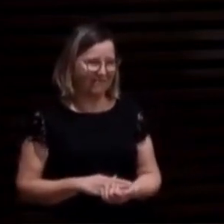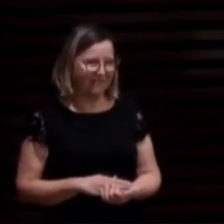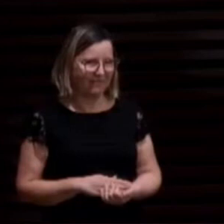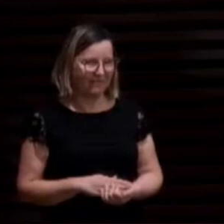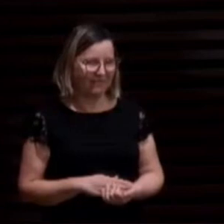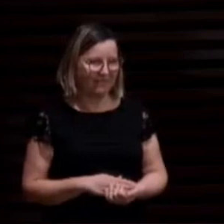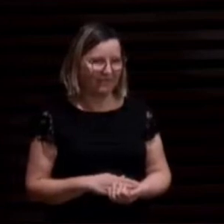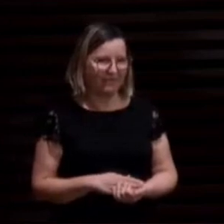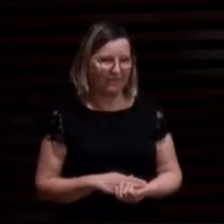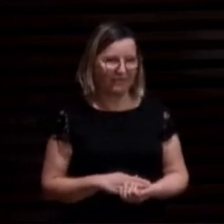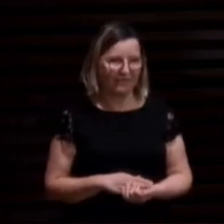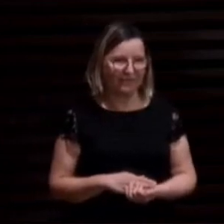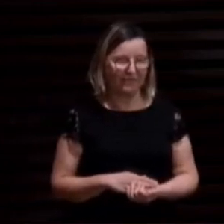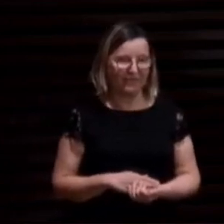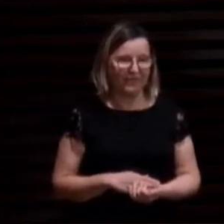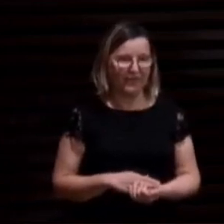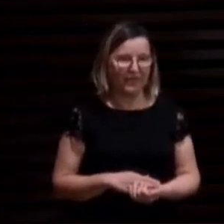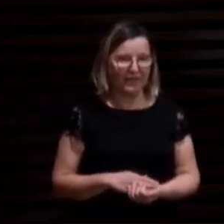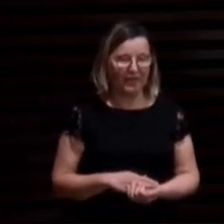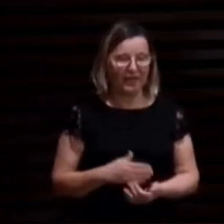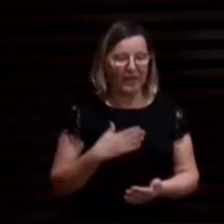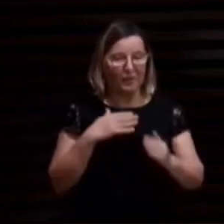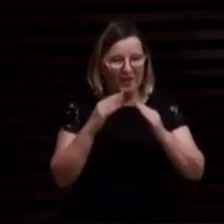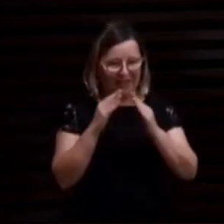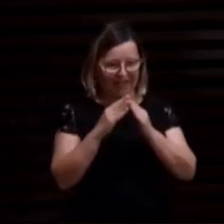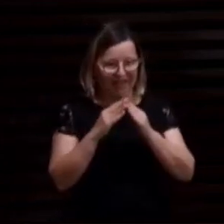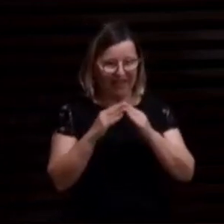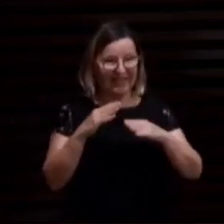Na conversa da nossa mesa hoje, lá em casa,